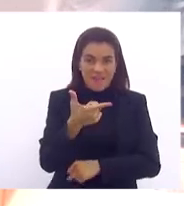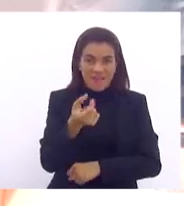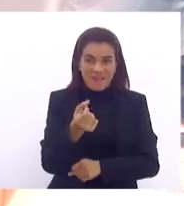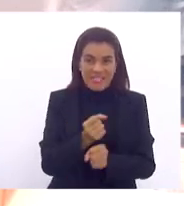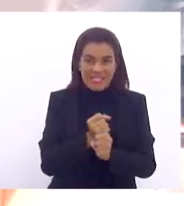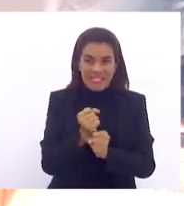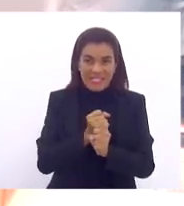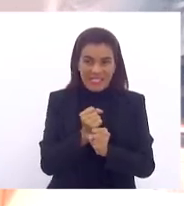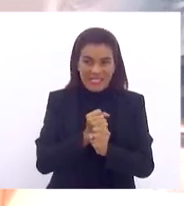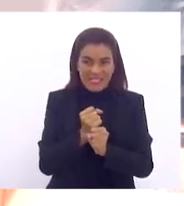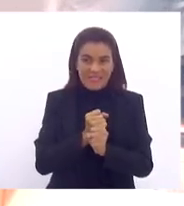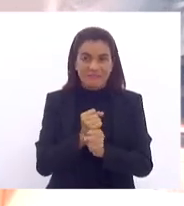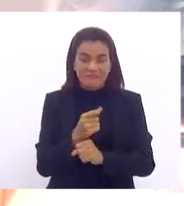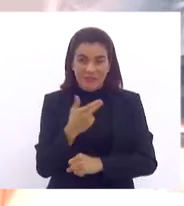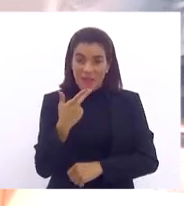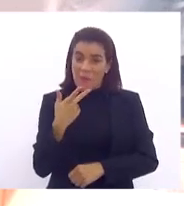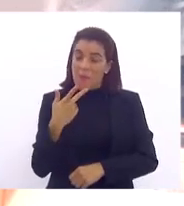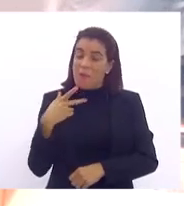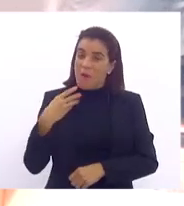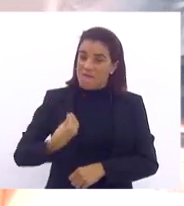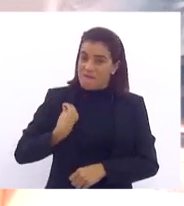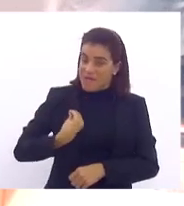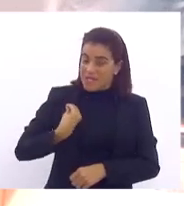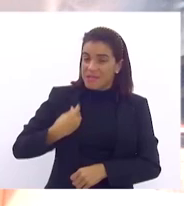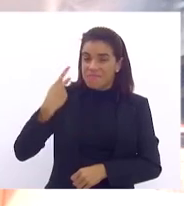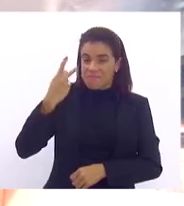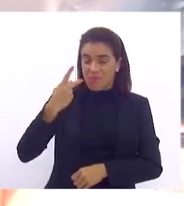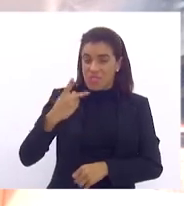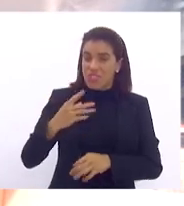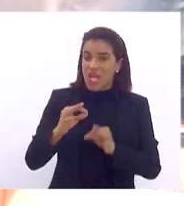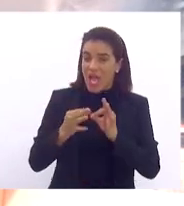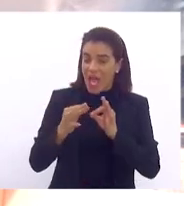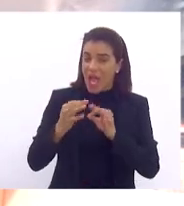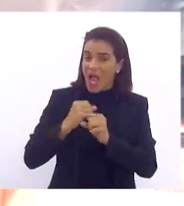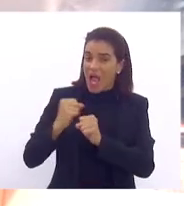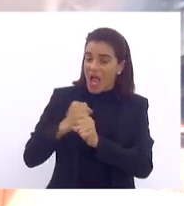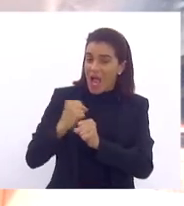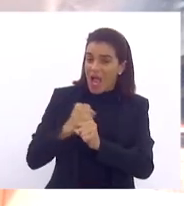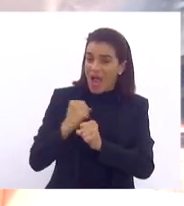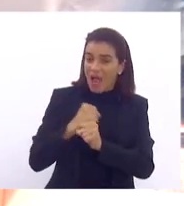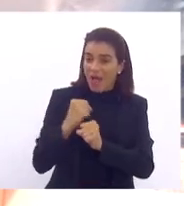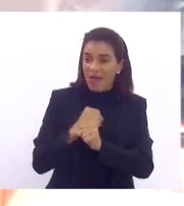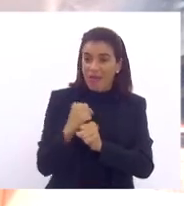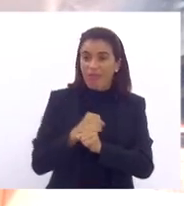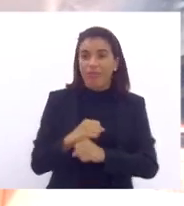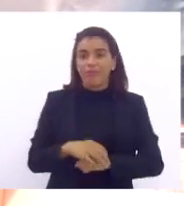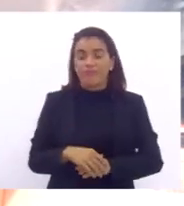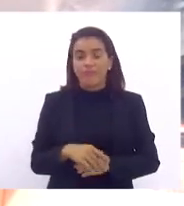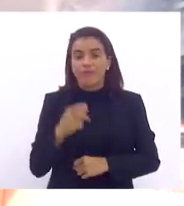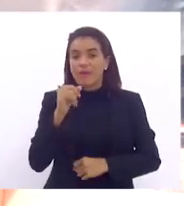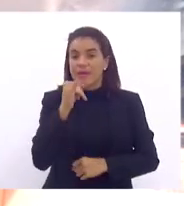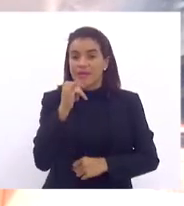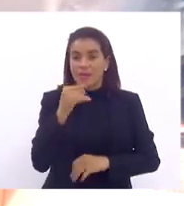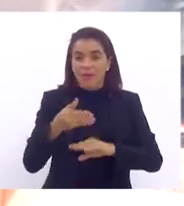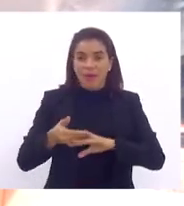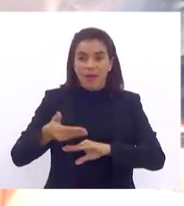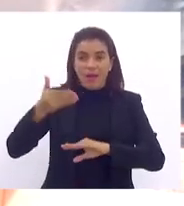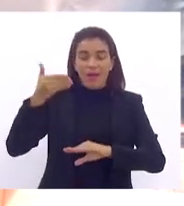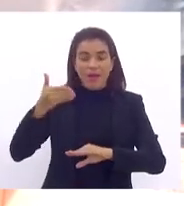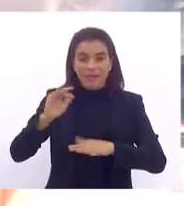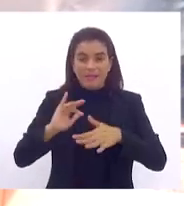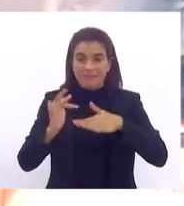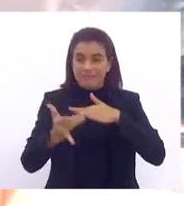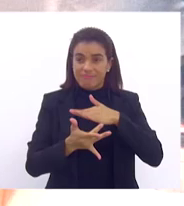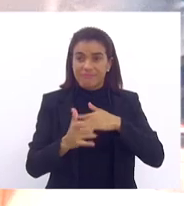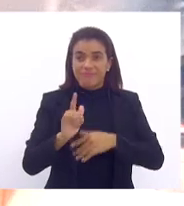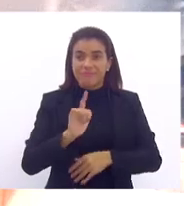casa Enfim uma atuação política muito longa mas é possível imaginar e enf que por exemplo antes da do Advento de redes sociais